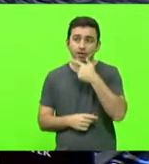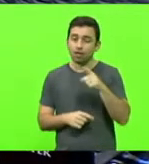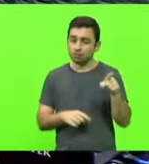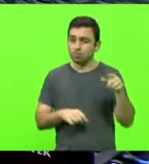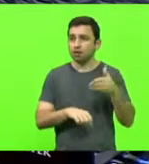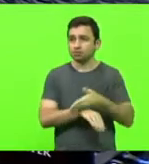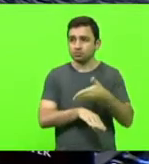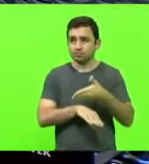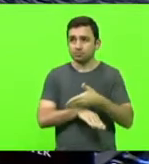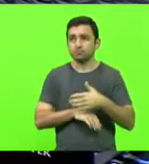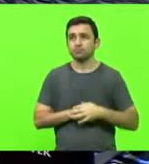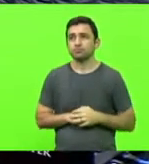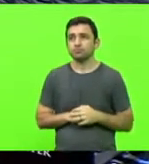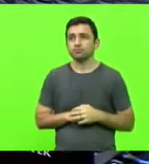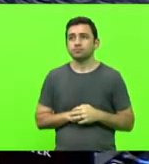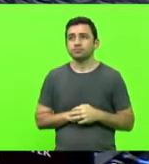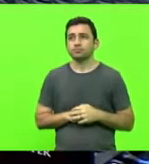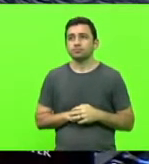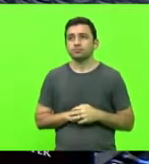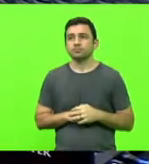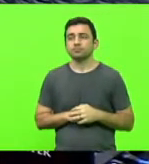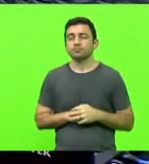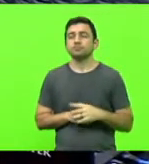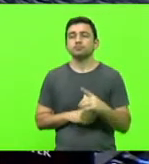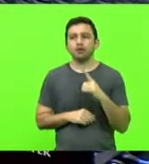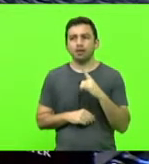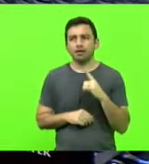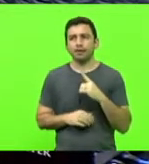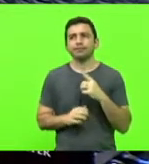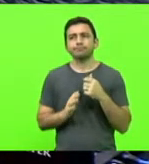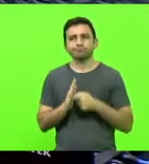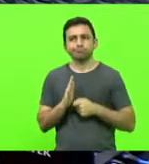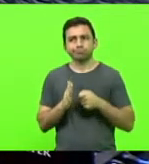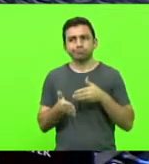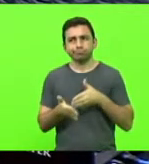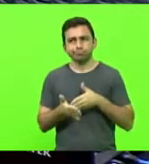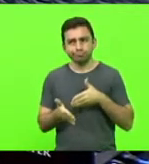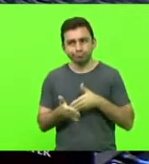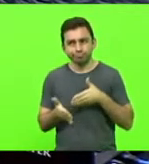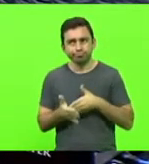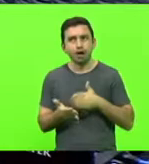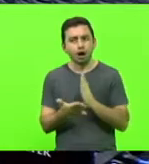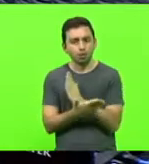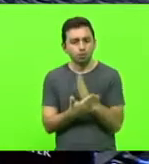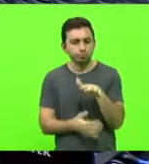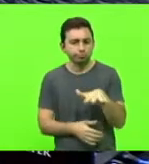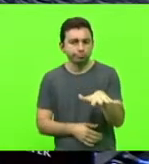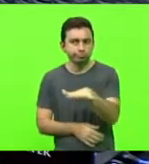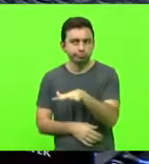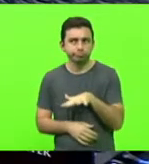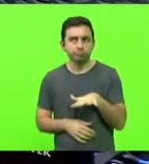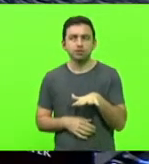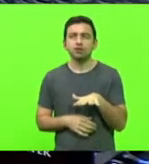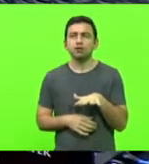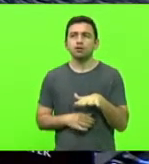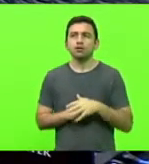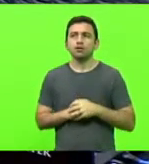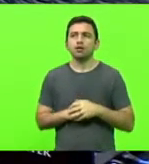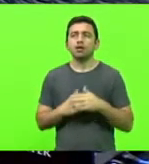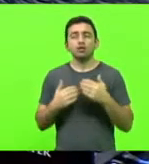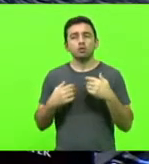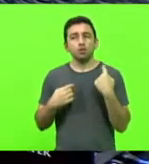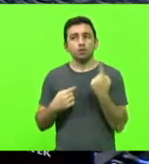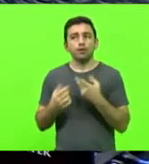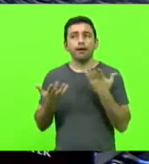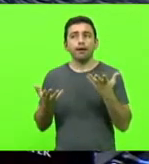participaram. Há uma ainda resistência por parte de alguns setores, mas o que a gente pretendia